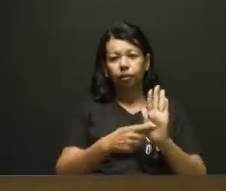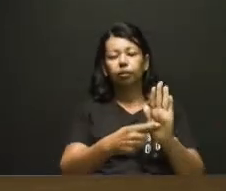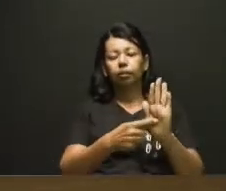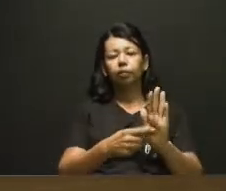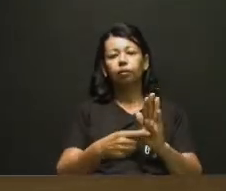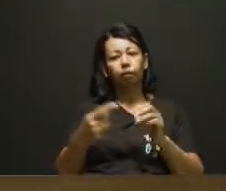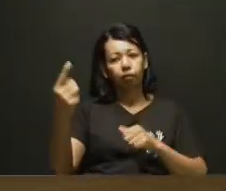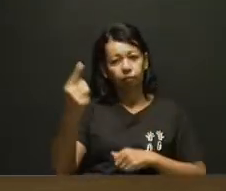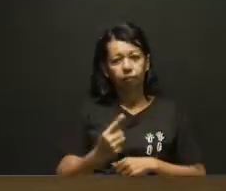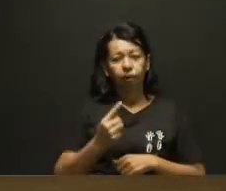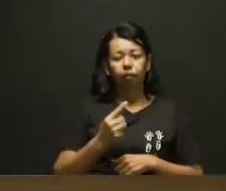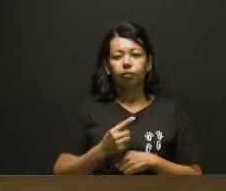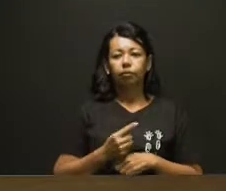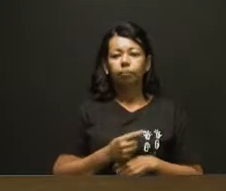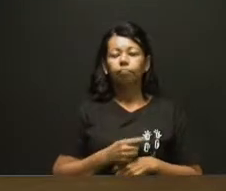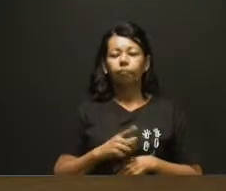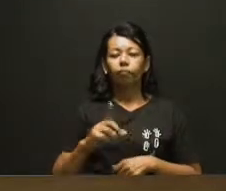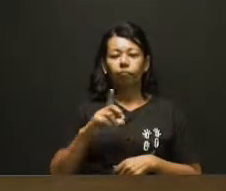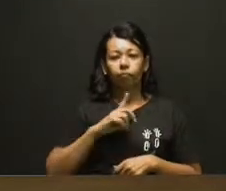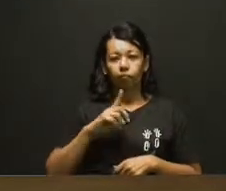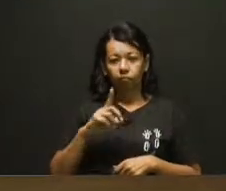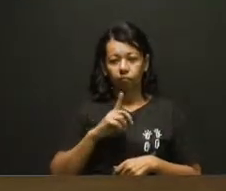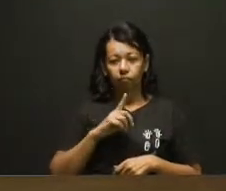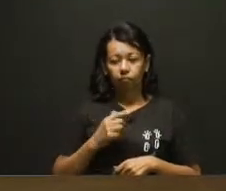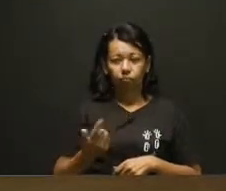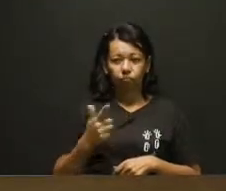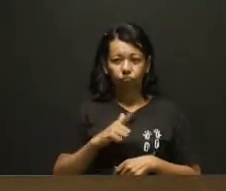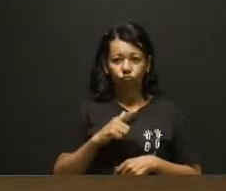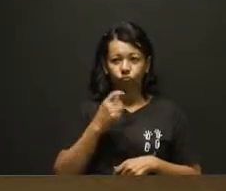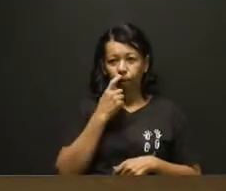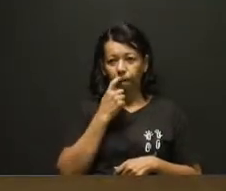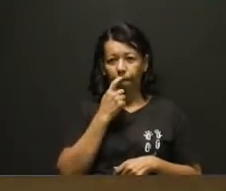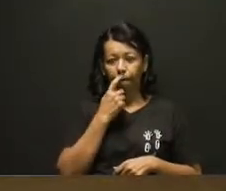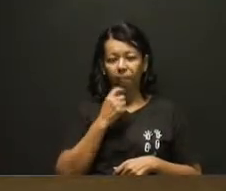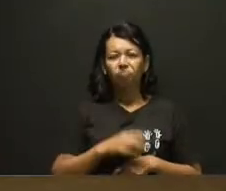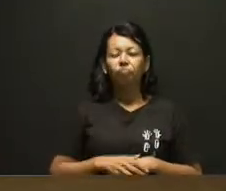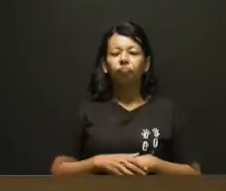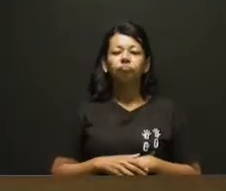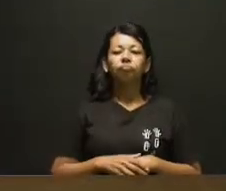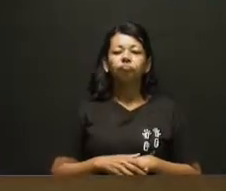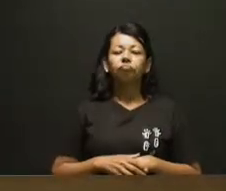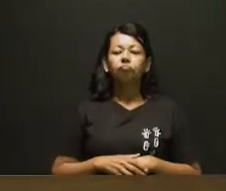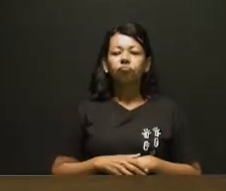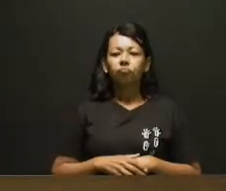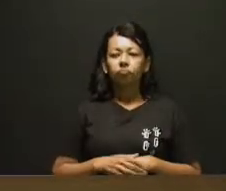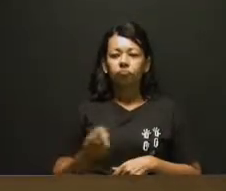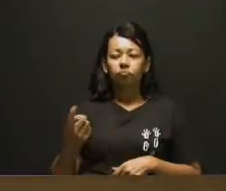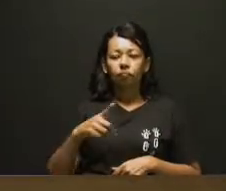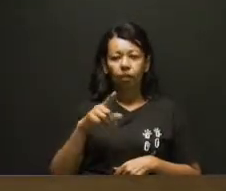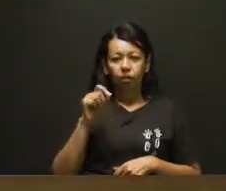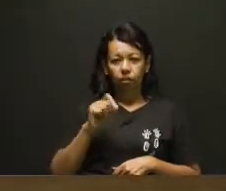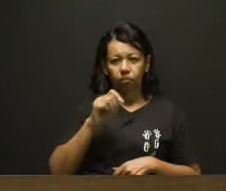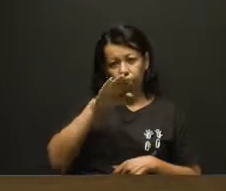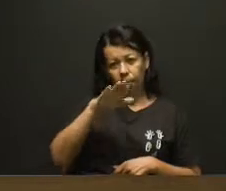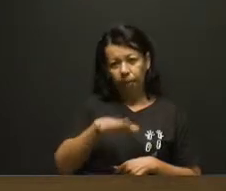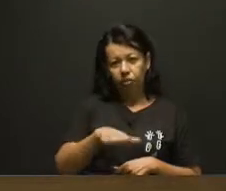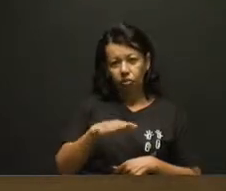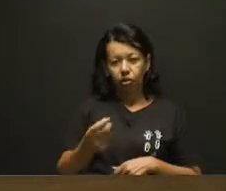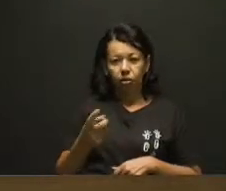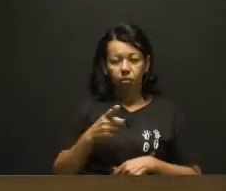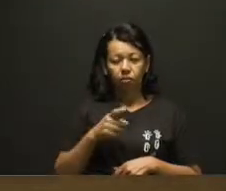e traz a gente está com um nível do distrito que é de 65 que é aqui que pega baixada